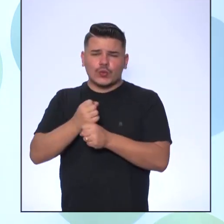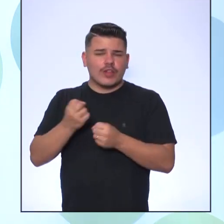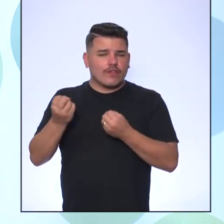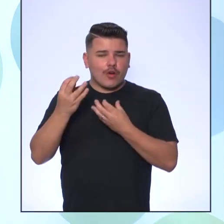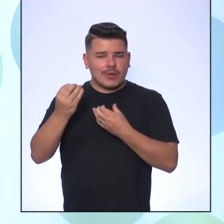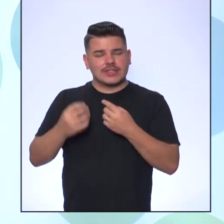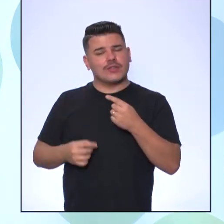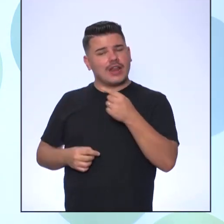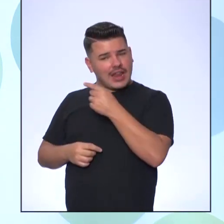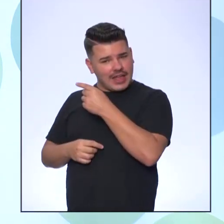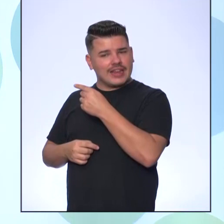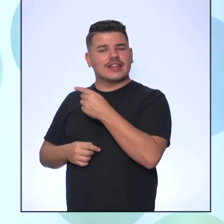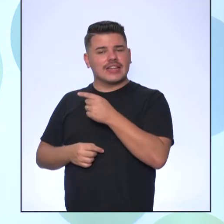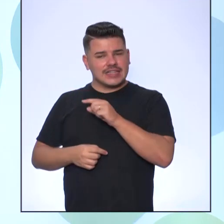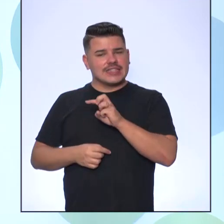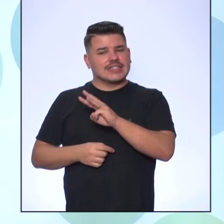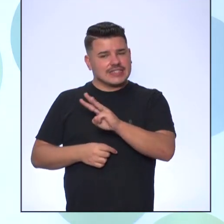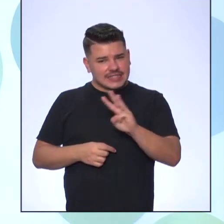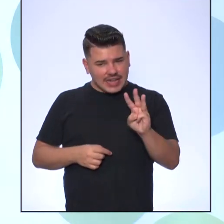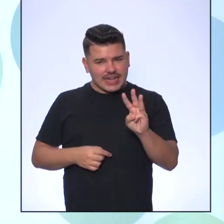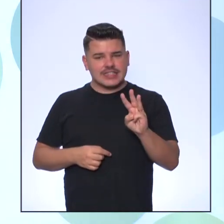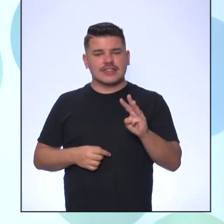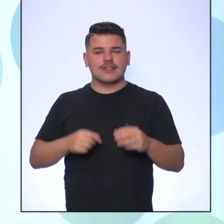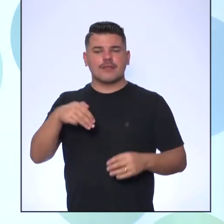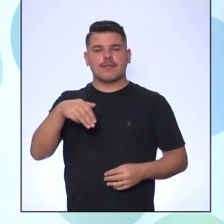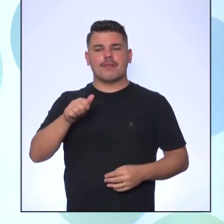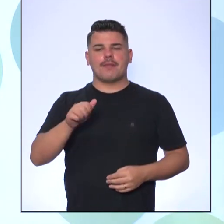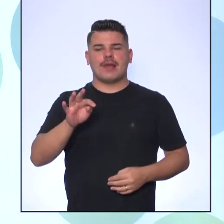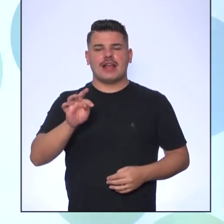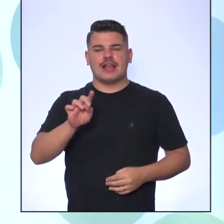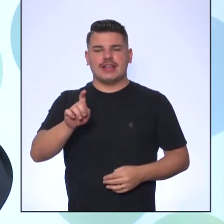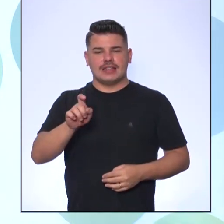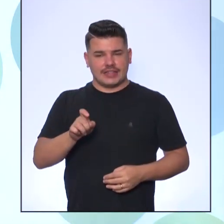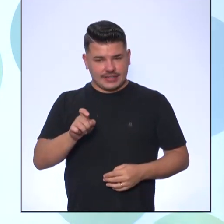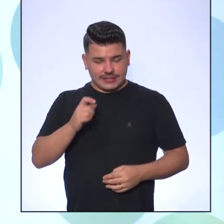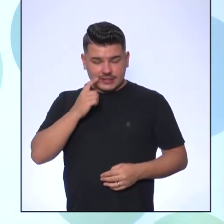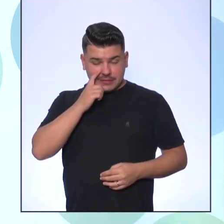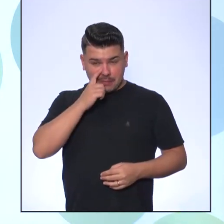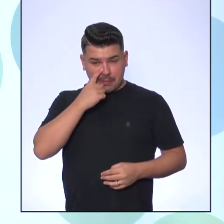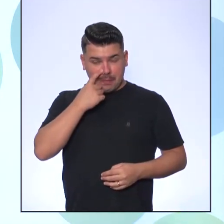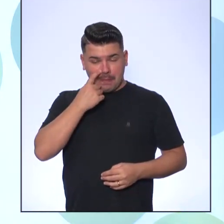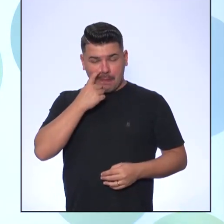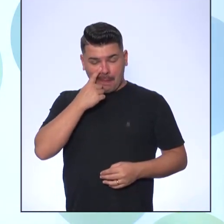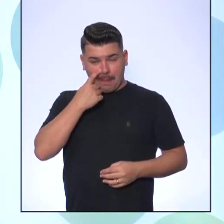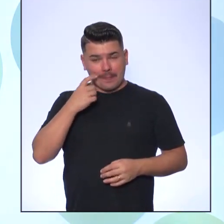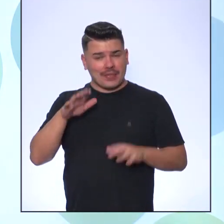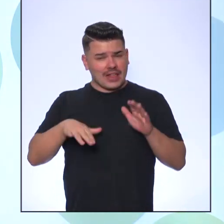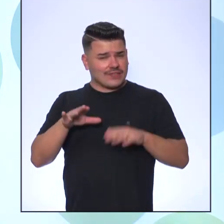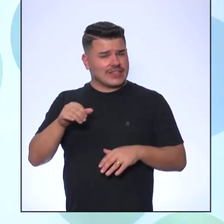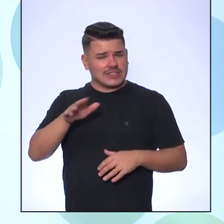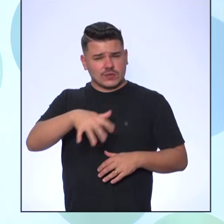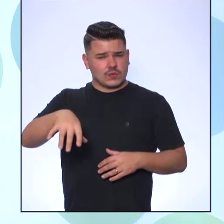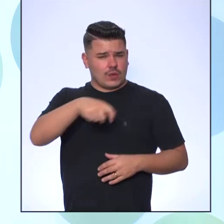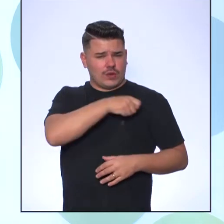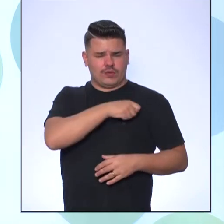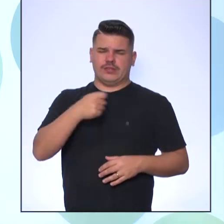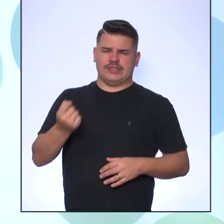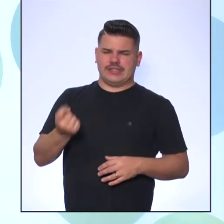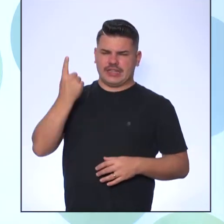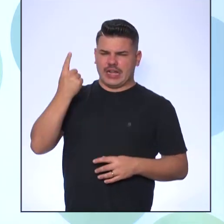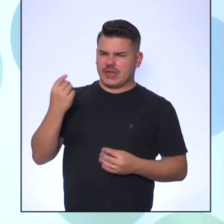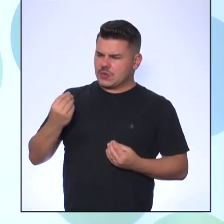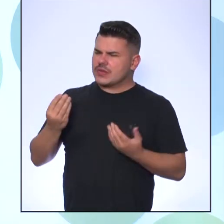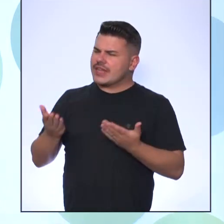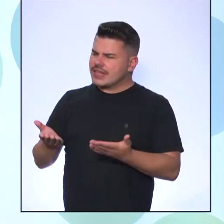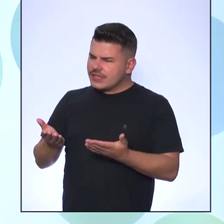referência do Enem. Então, a matriz, às vezes, no primeiro momento, ela pode causar uma estranheza para o estudante na forma como é